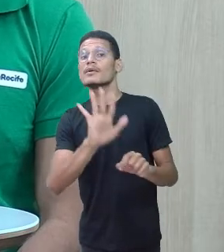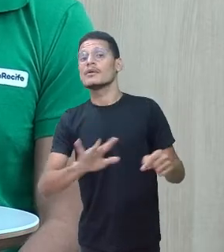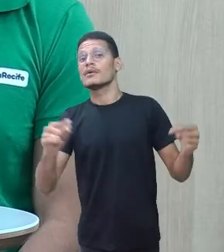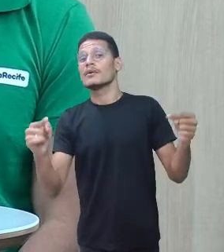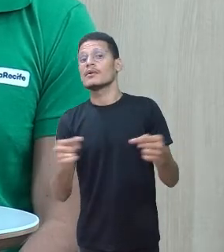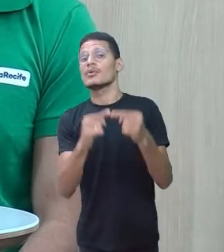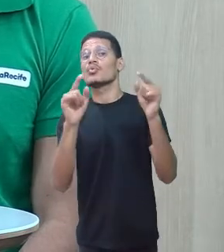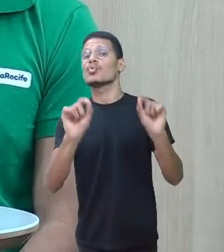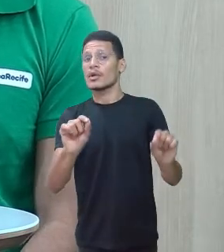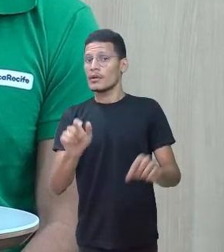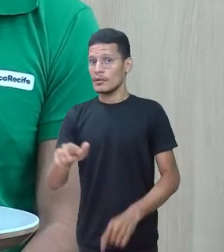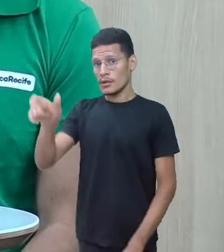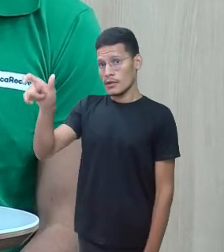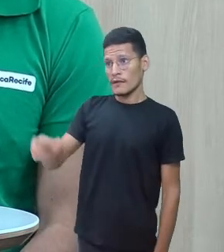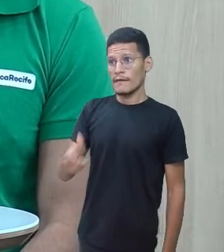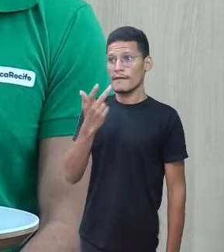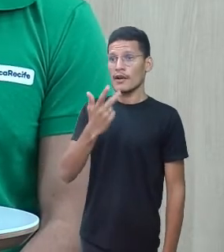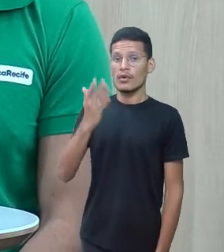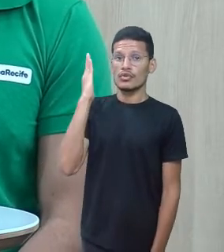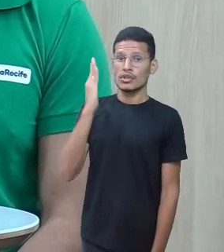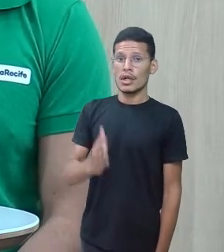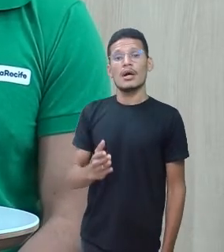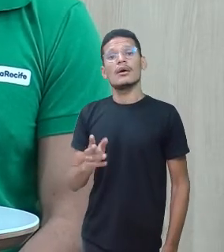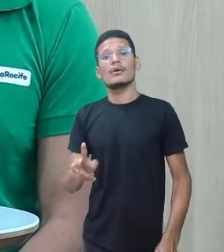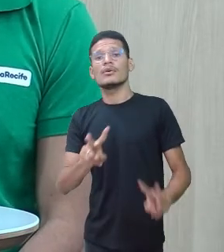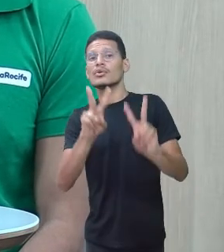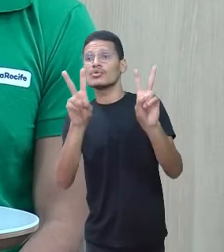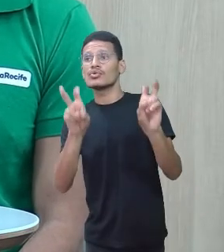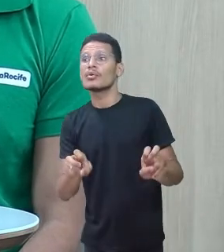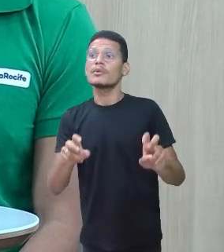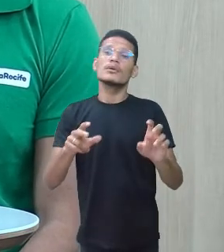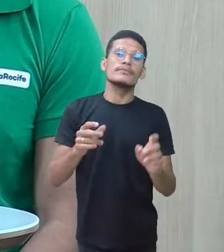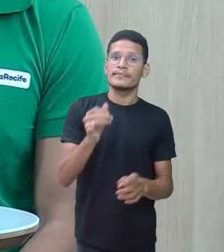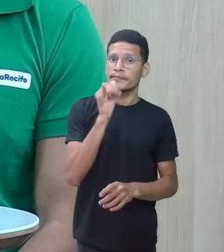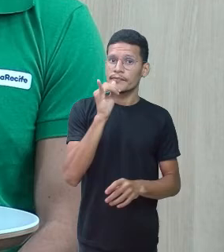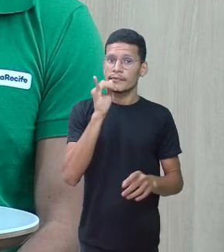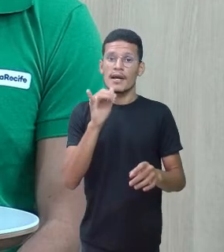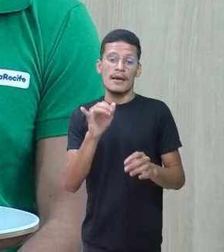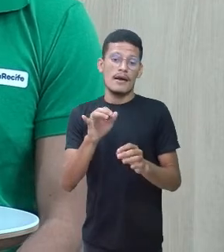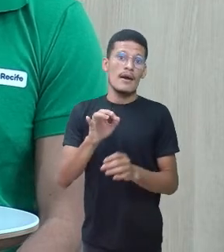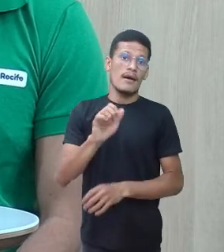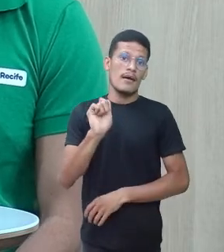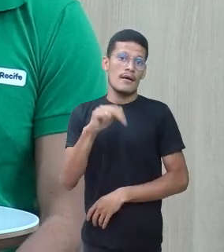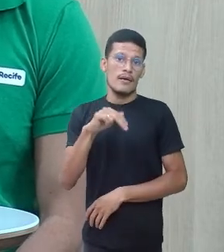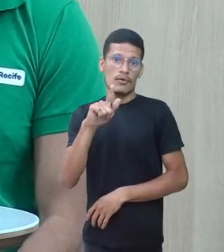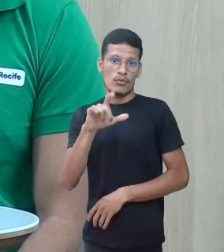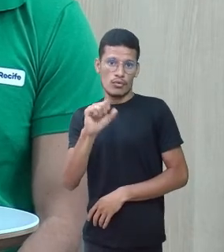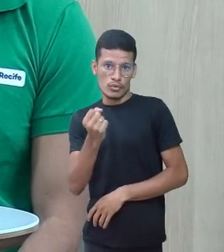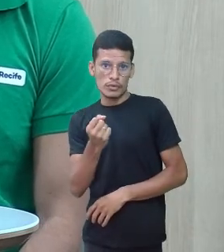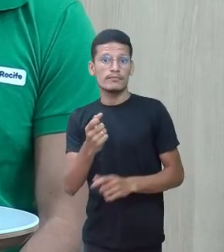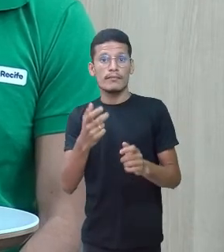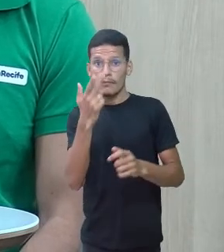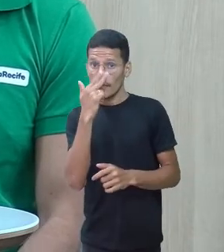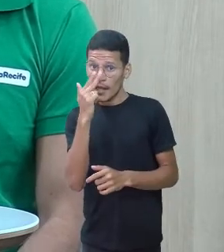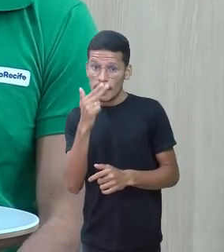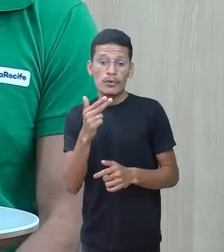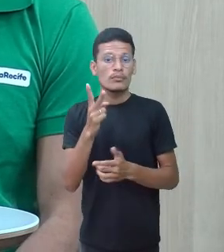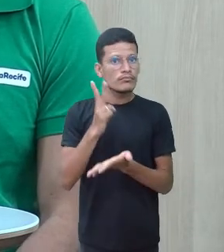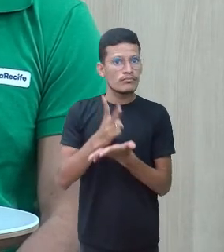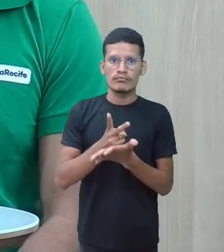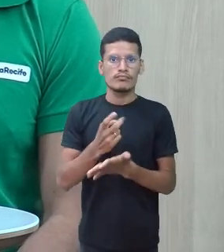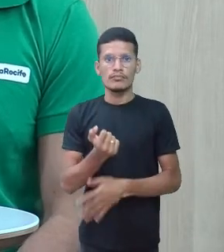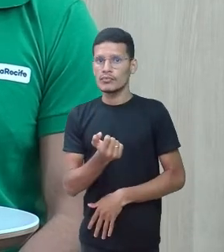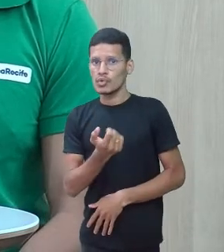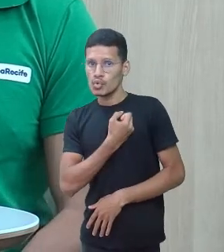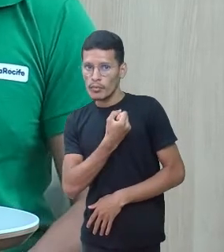semelhante, Briane já falou ali, né, sobre a questão dos ângulos serem de mesma medida, né, são ângulos